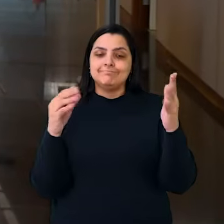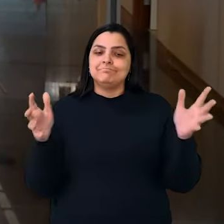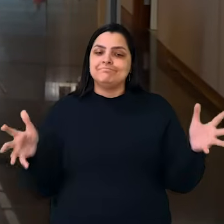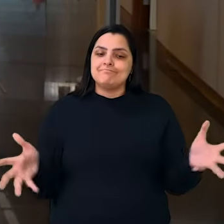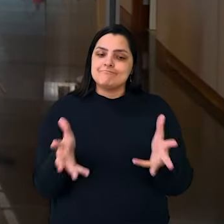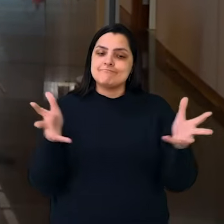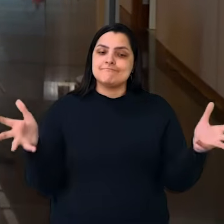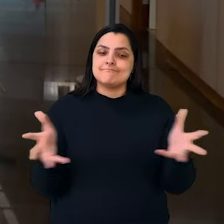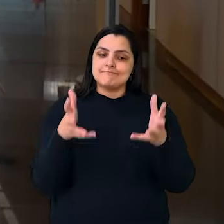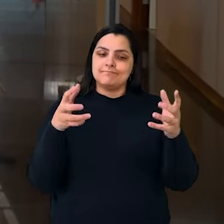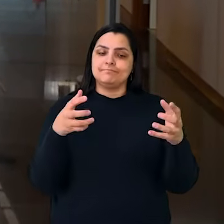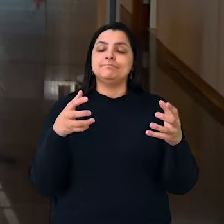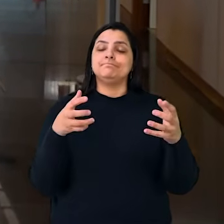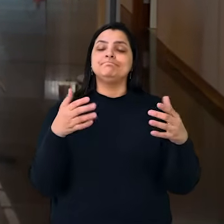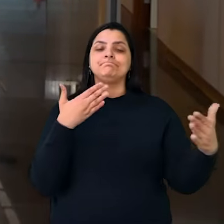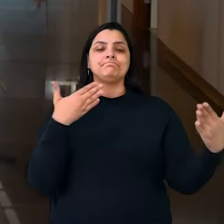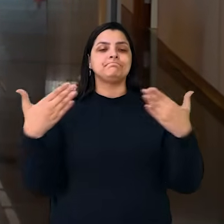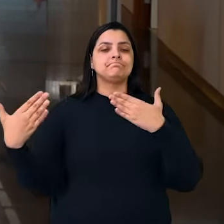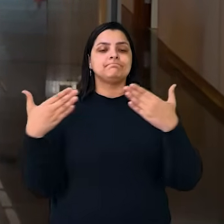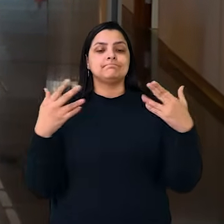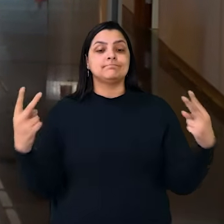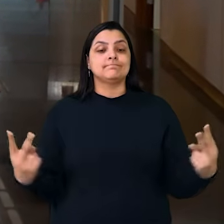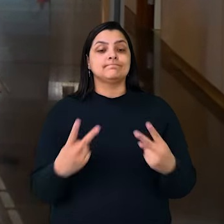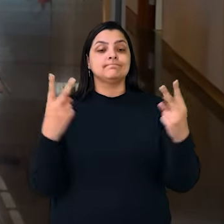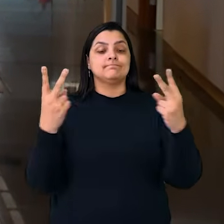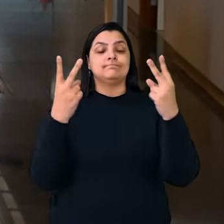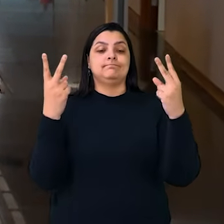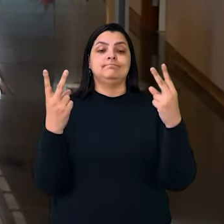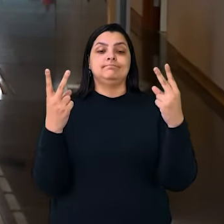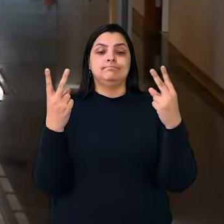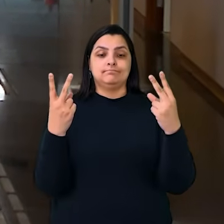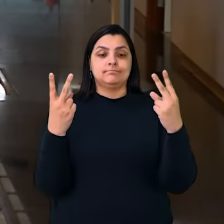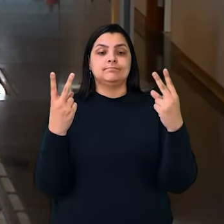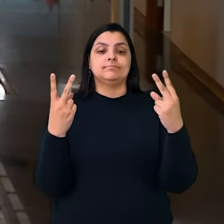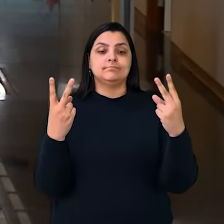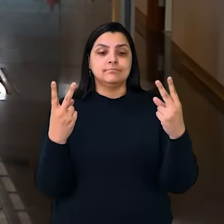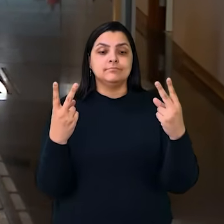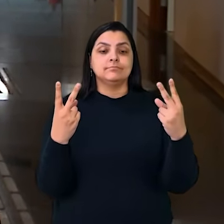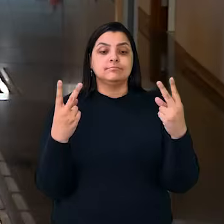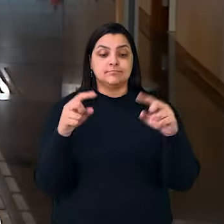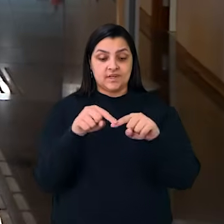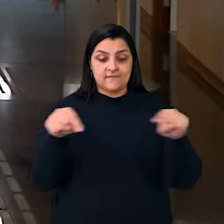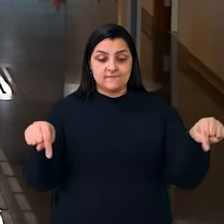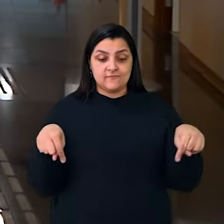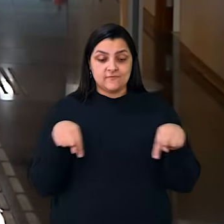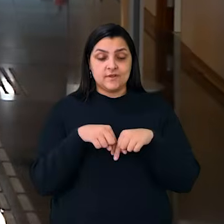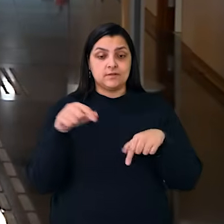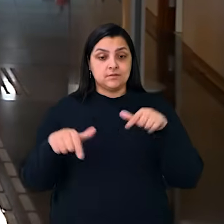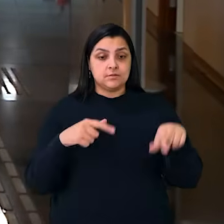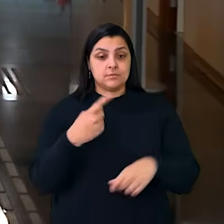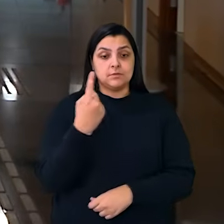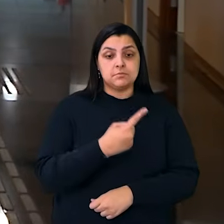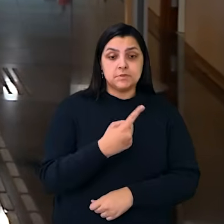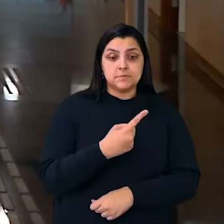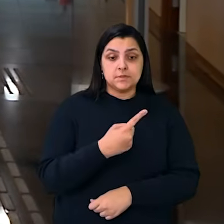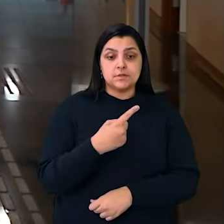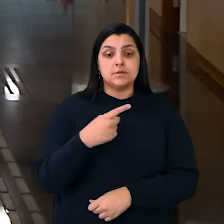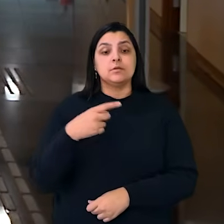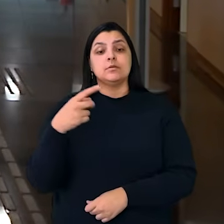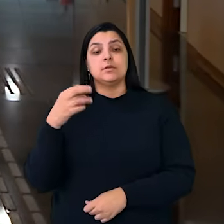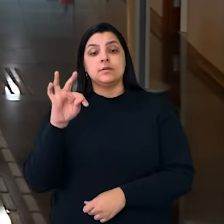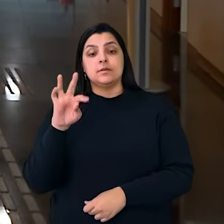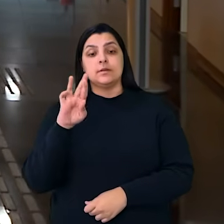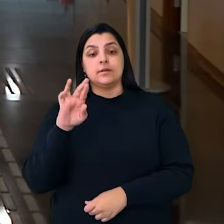para fomentar o diálogo e a valorização das varas do trabalho no primeiro grau e dos